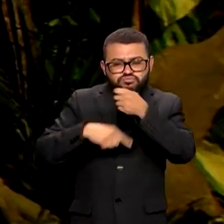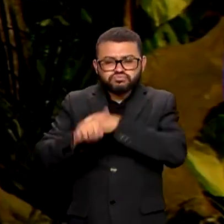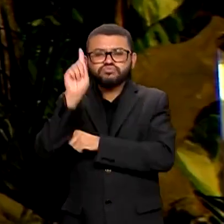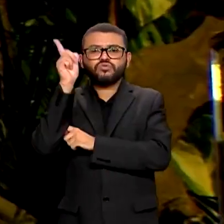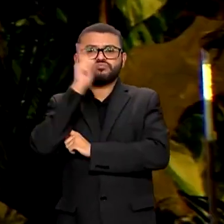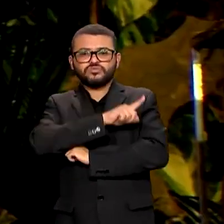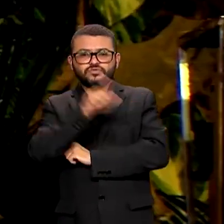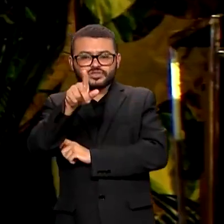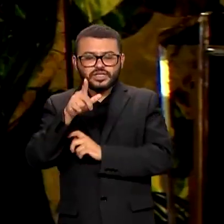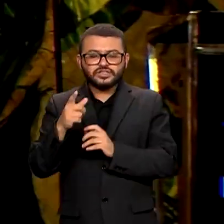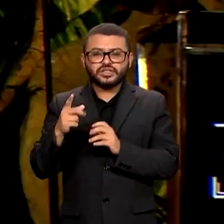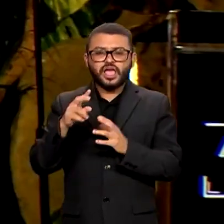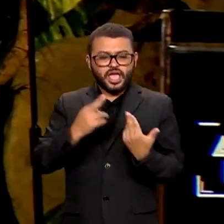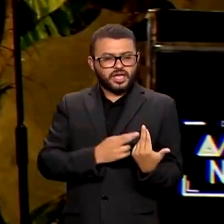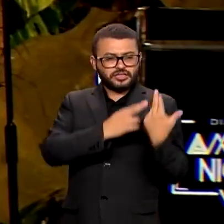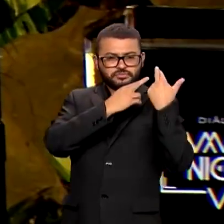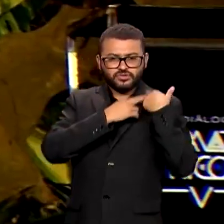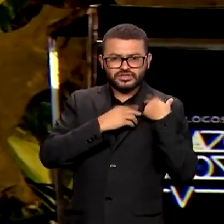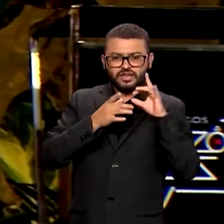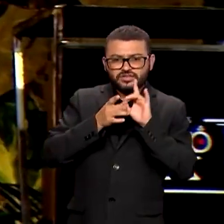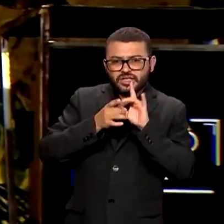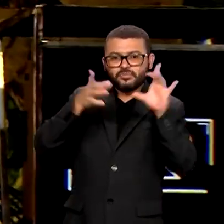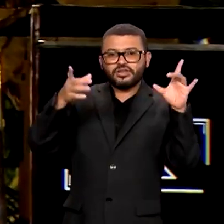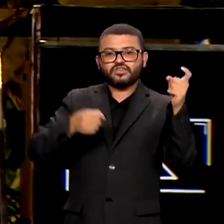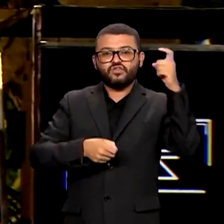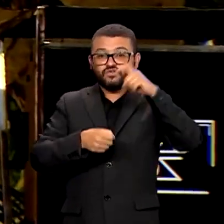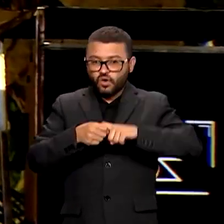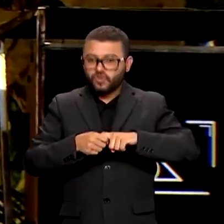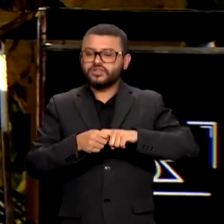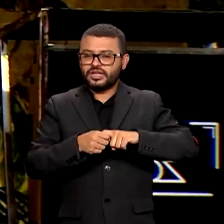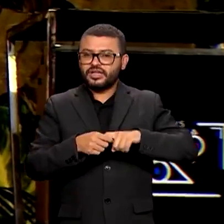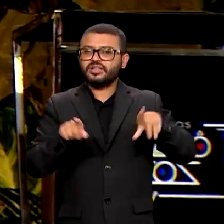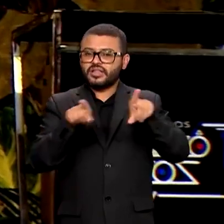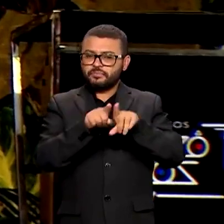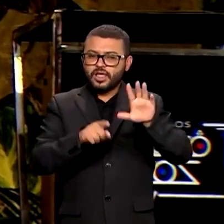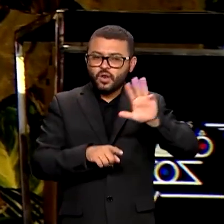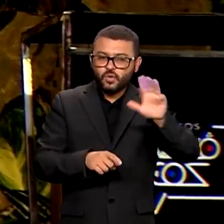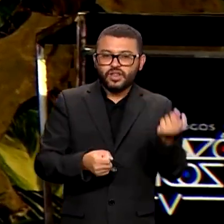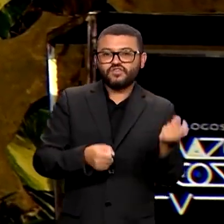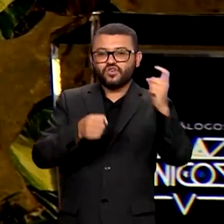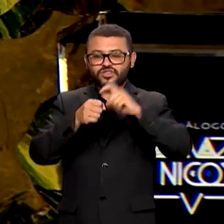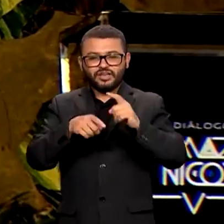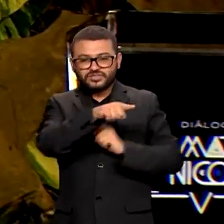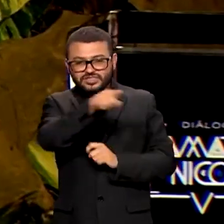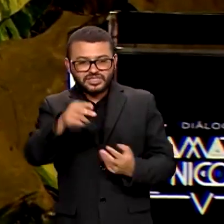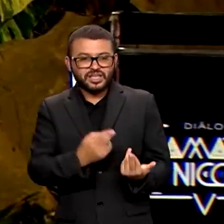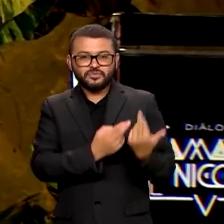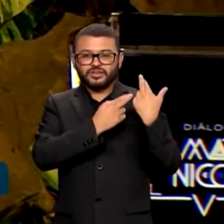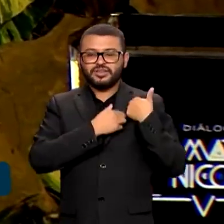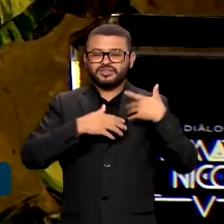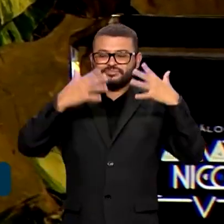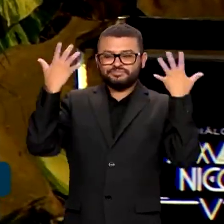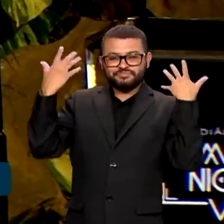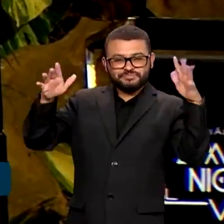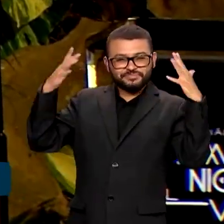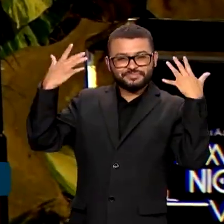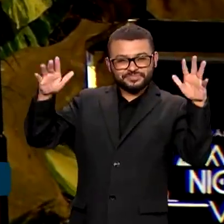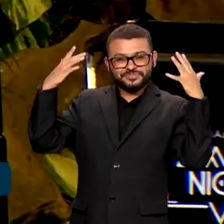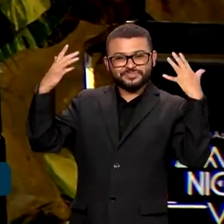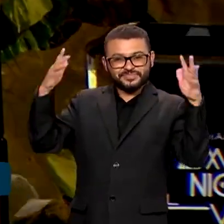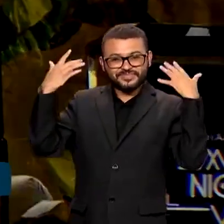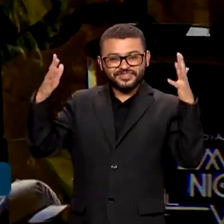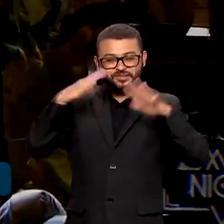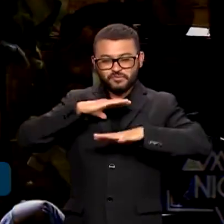foram responsáveis pela democracia voltar, pelo Lula voltar e por nós estarmos aqui. Uma salva de palmas